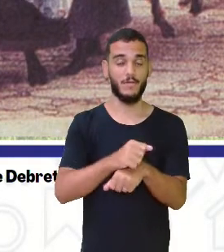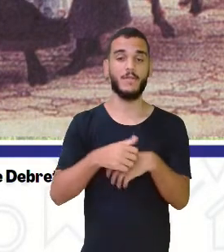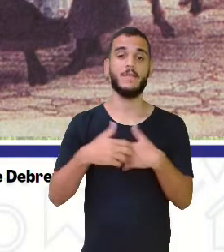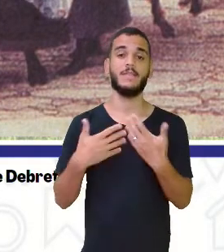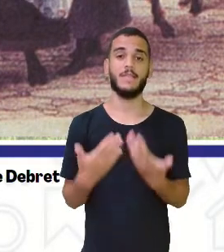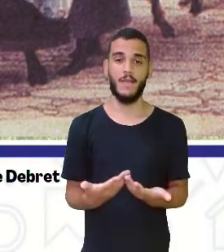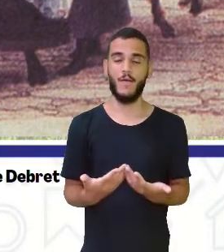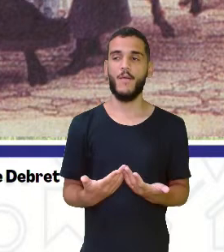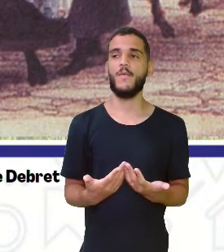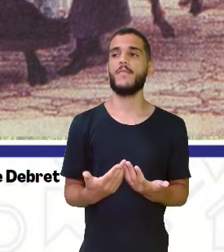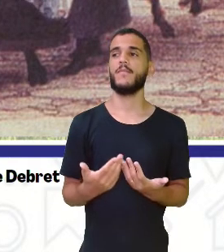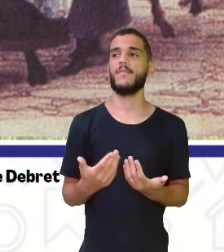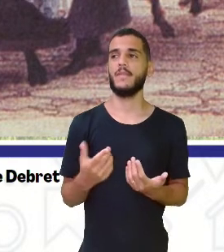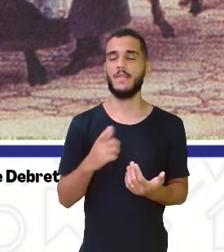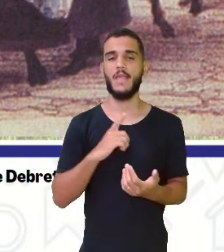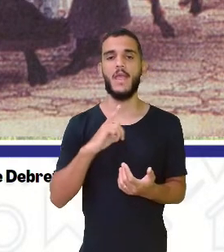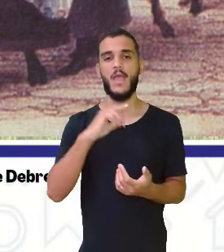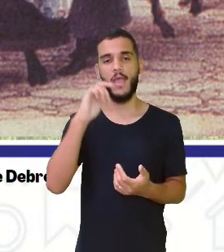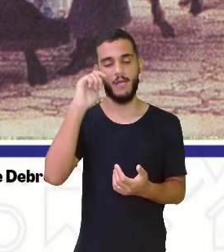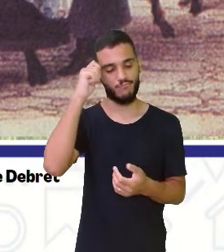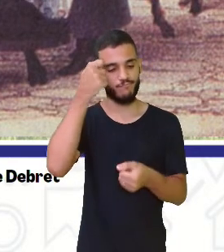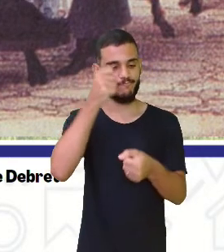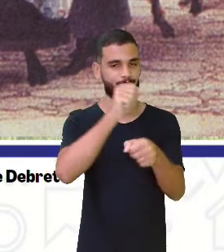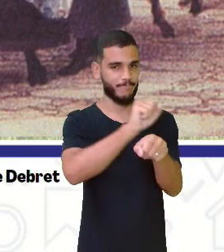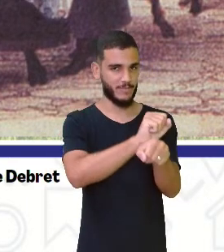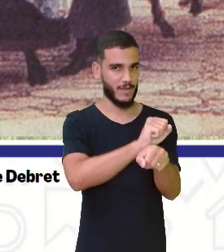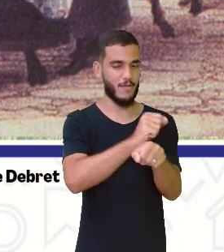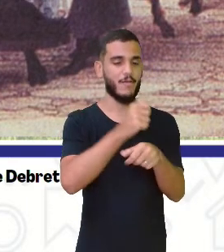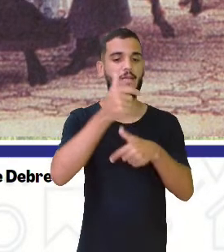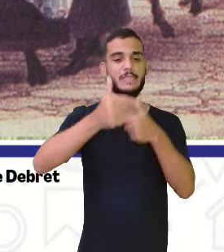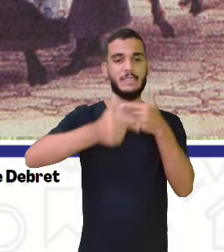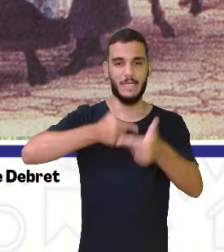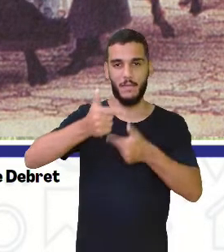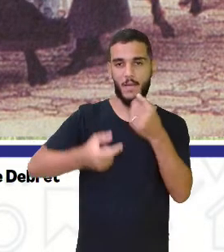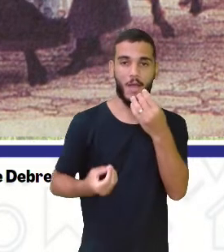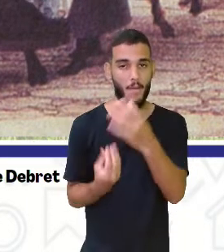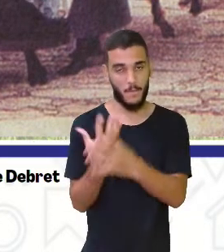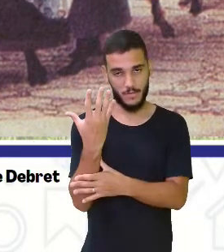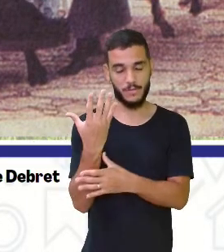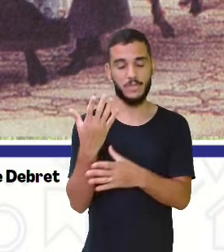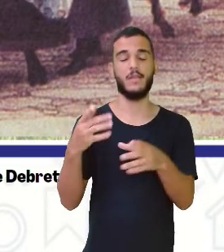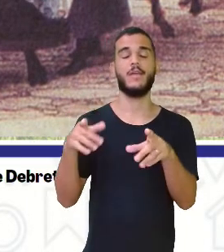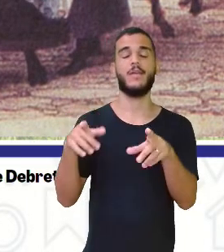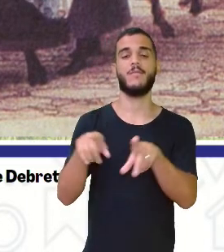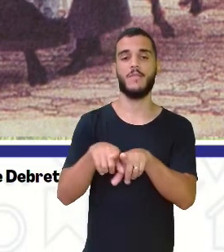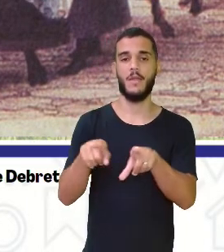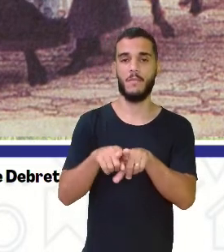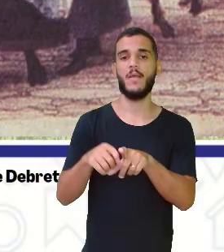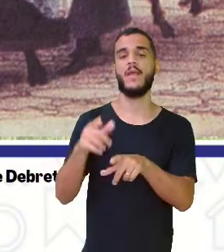escravos, existiam os escravos, né, do engenho que trabalhavam na produção, os